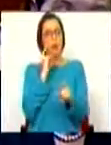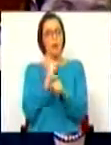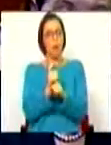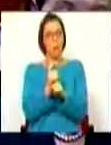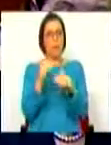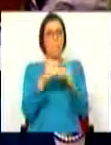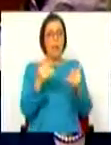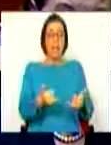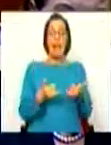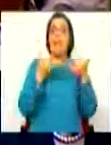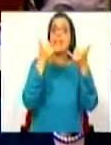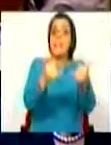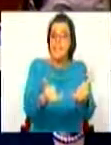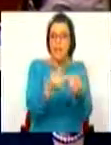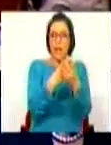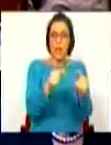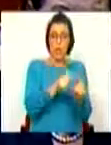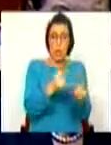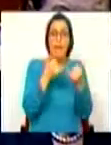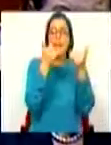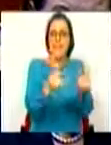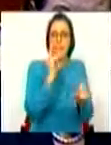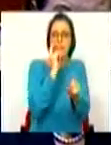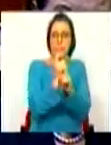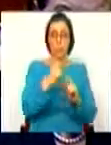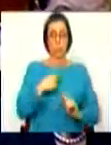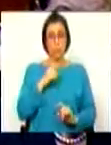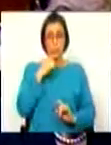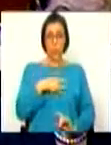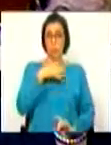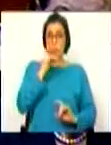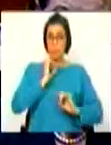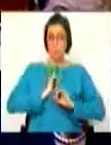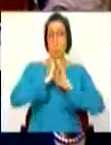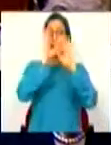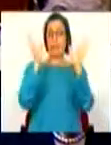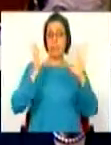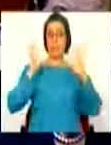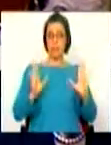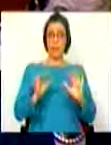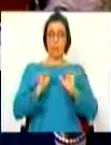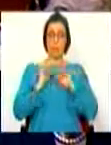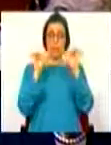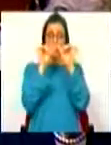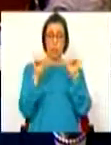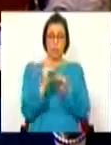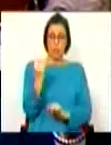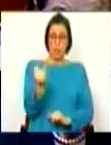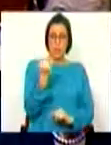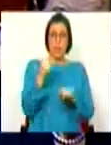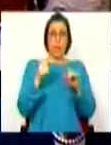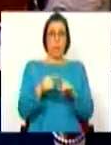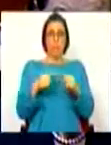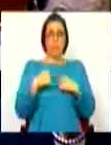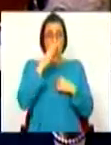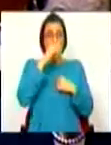à fase posterior à resolução. O que eu tive a oportunidade de explicitar é que no nosso sistema institucional não